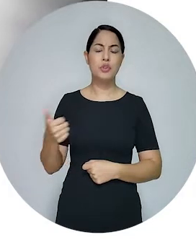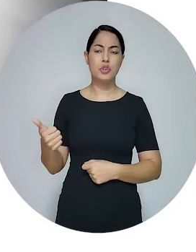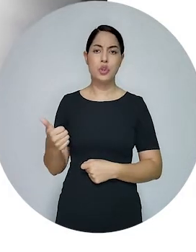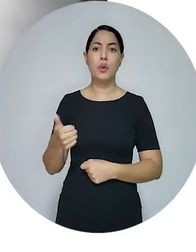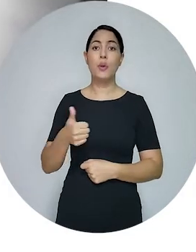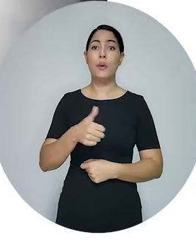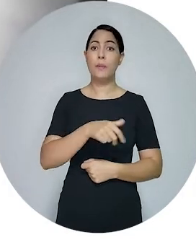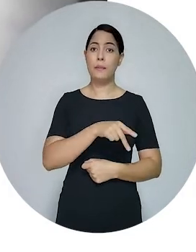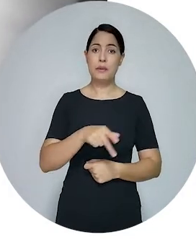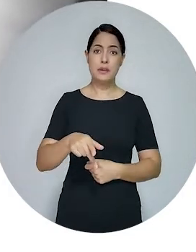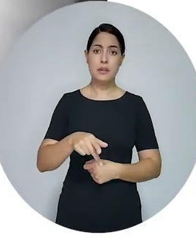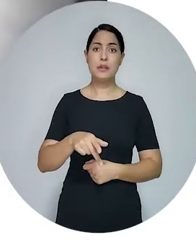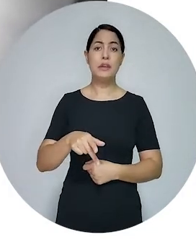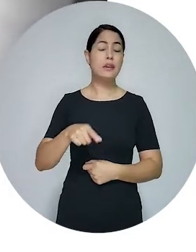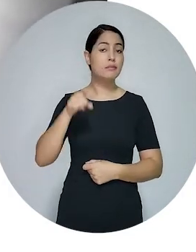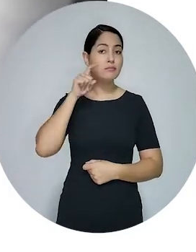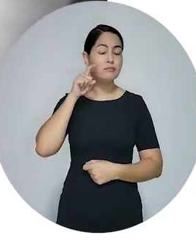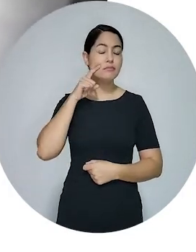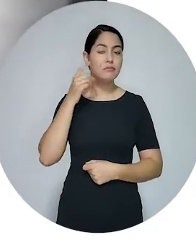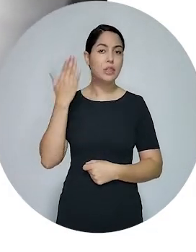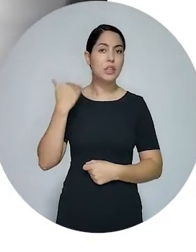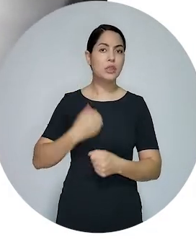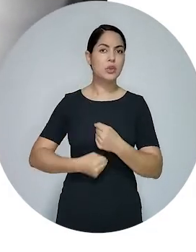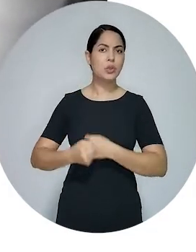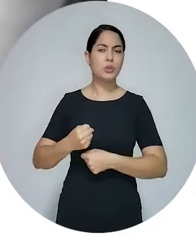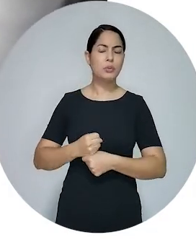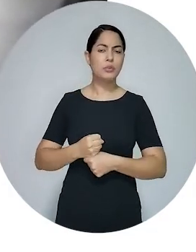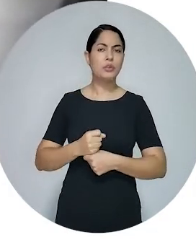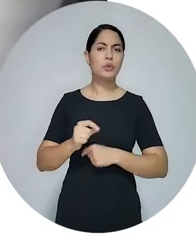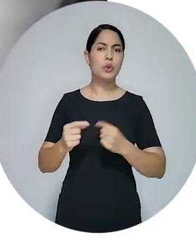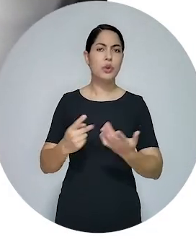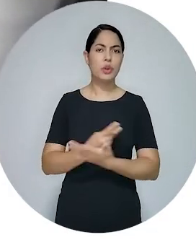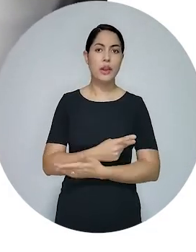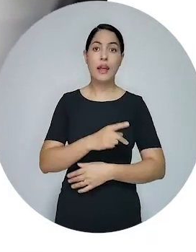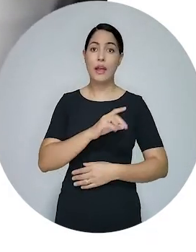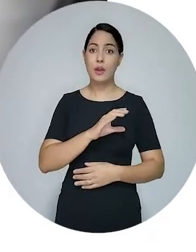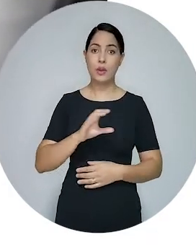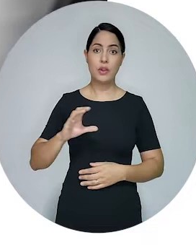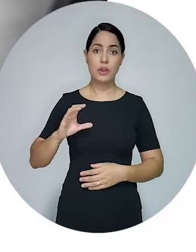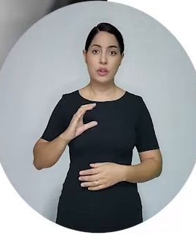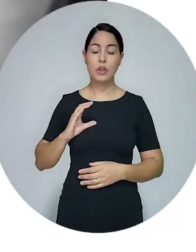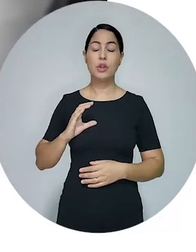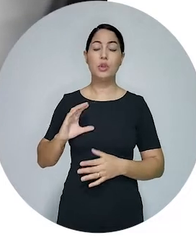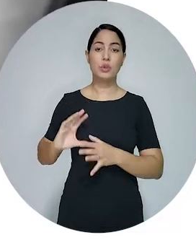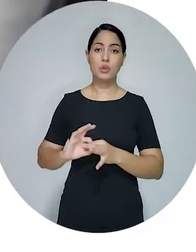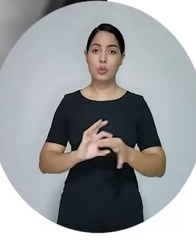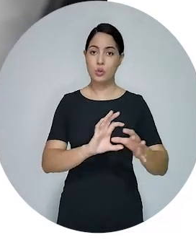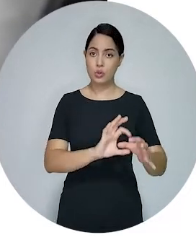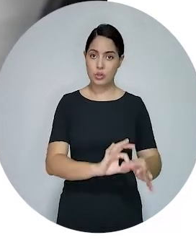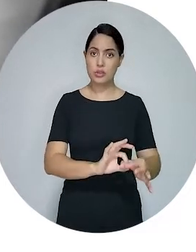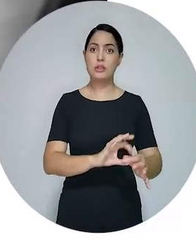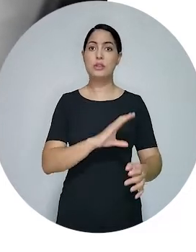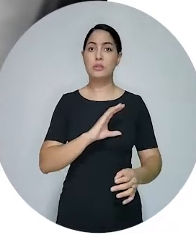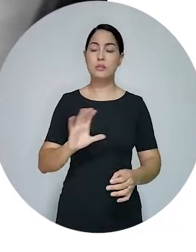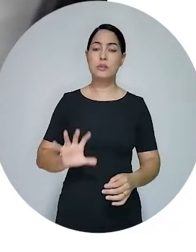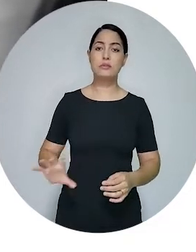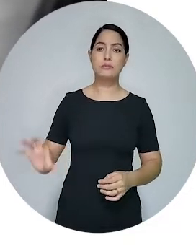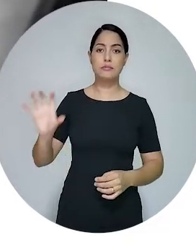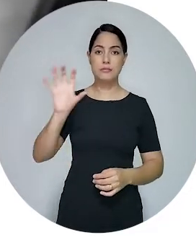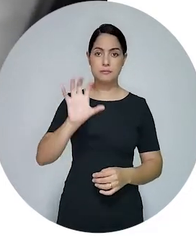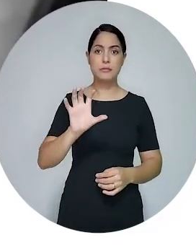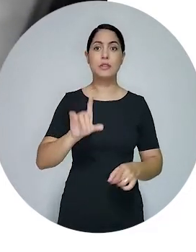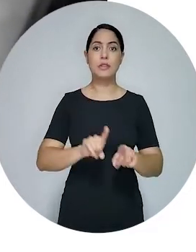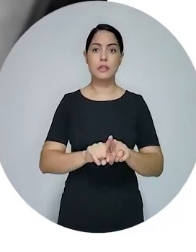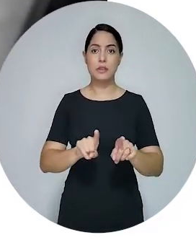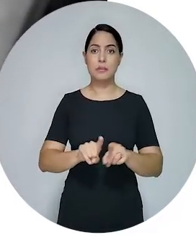em 2021, quando ocupava o cargo de secretário-geral e coordenador-geral das comissões e procuradorias do Conselho Federal,